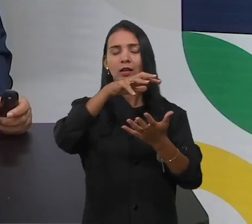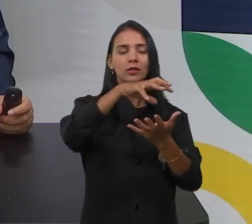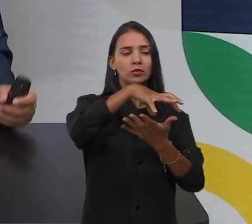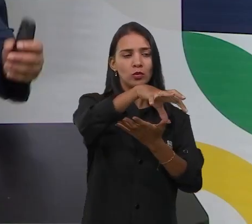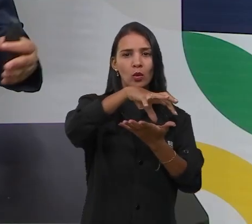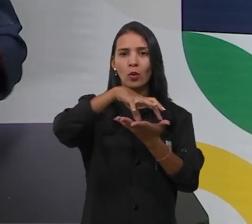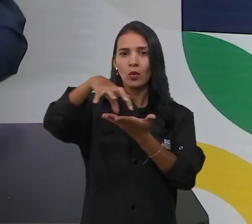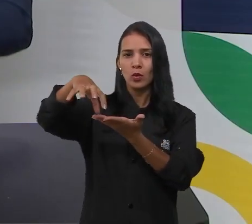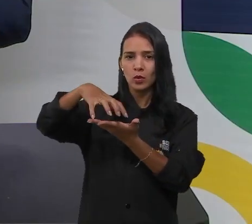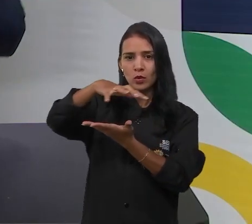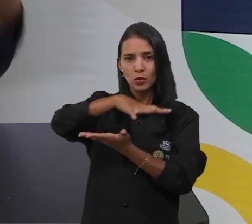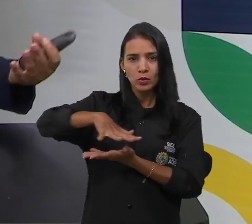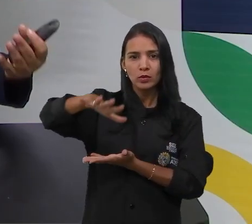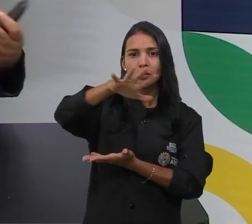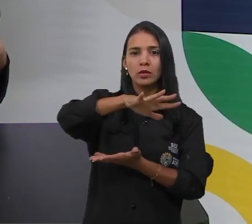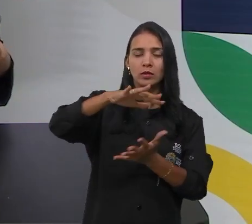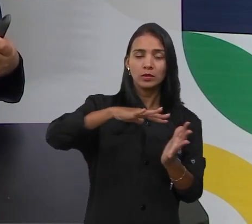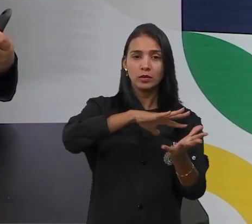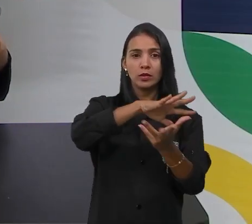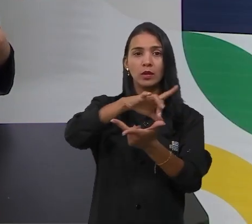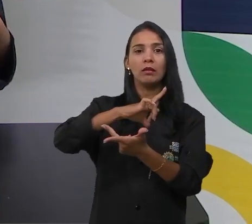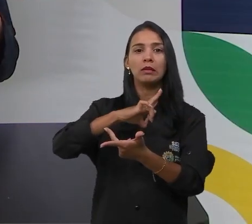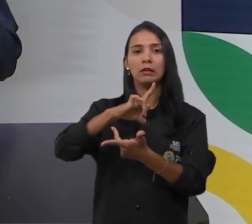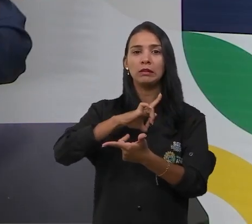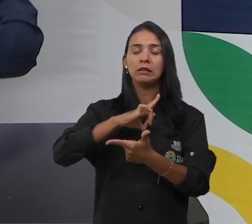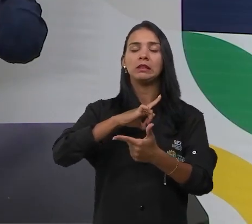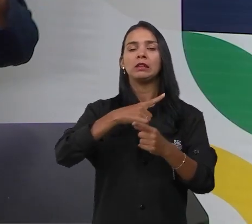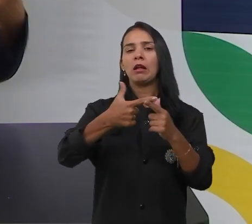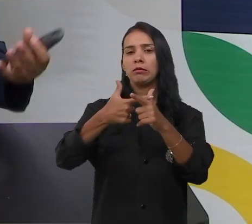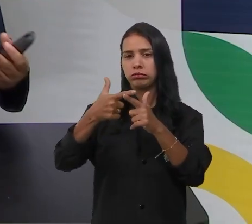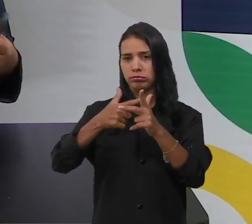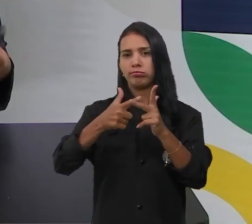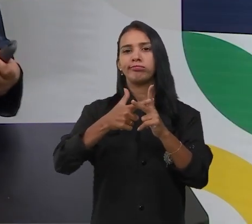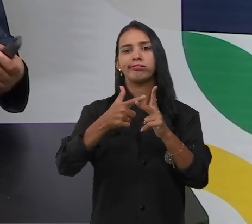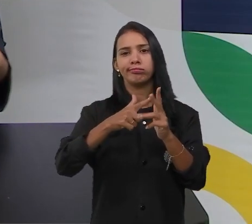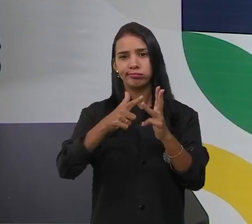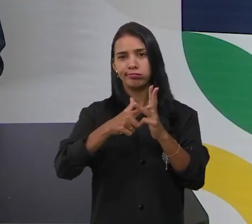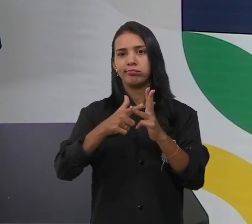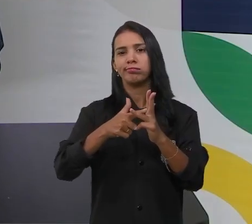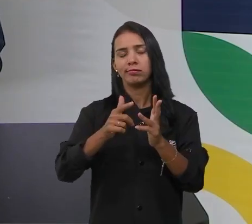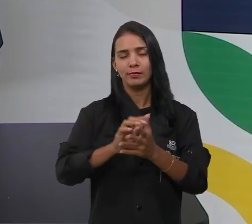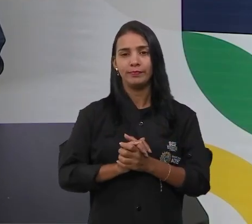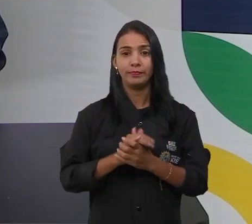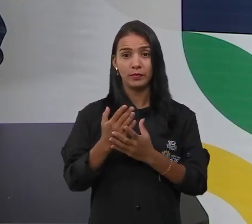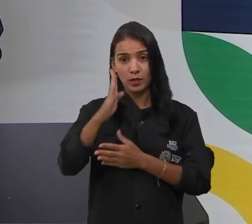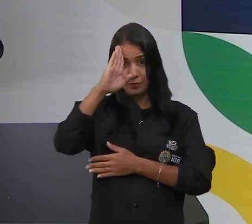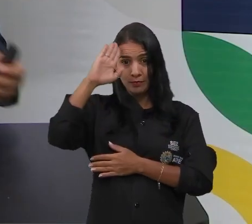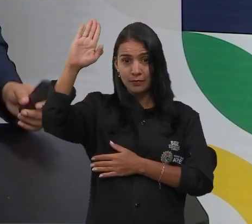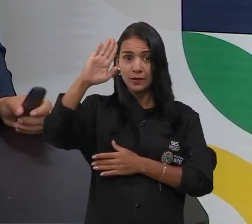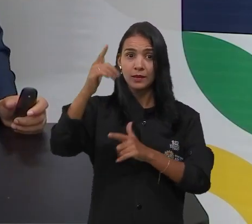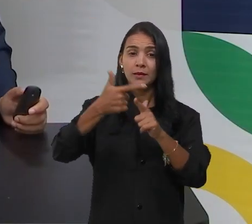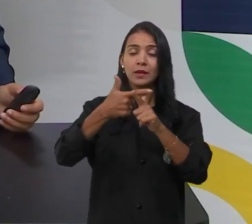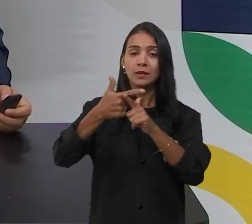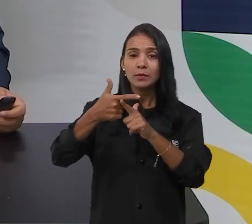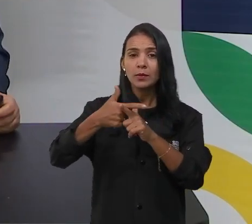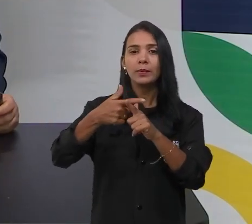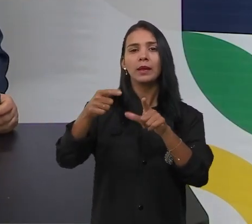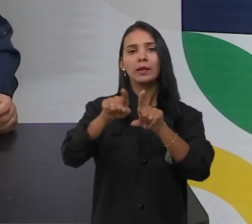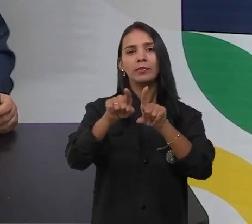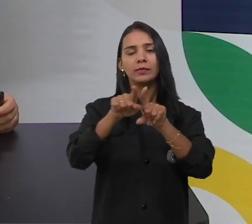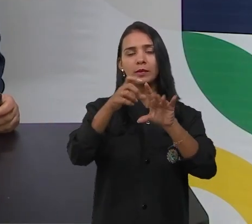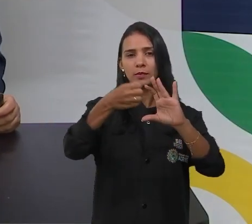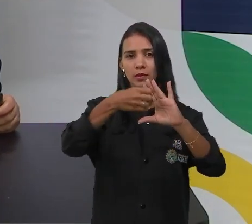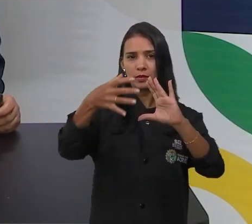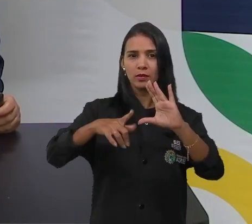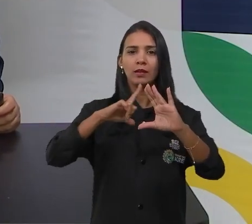mundo. Então, essas são aí as principais características da Guerra Fria, justamente com os seus